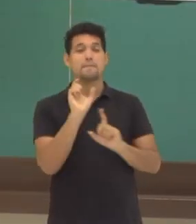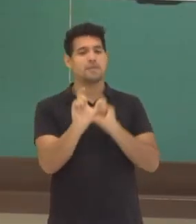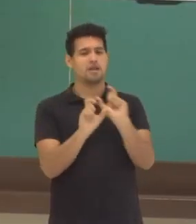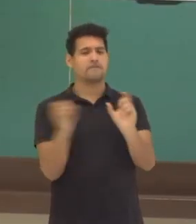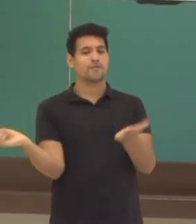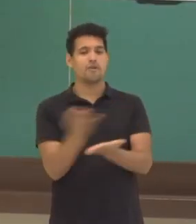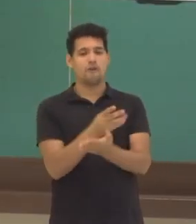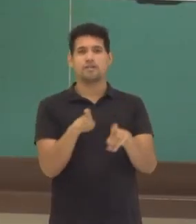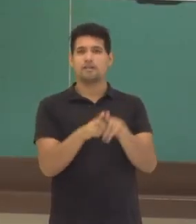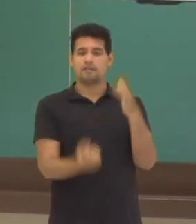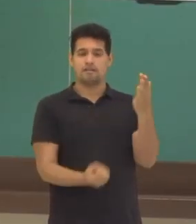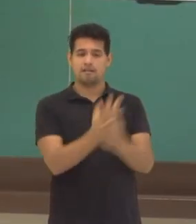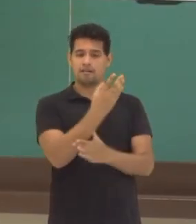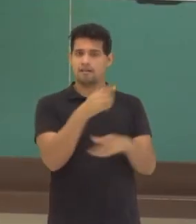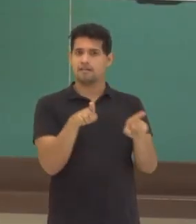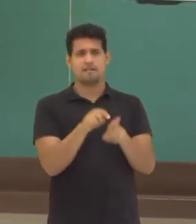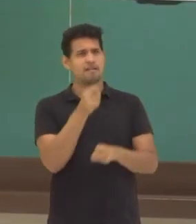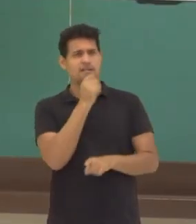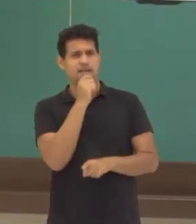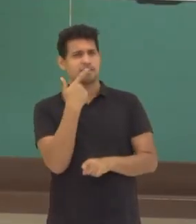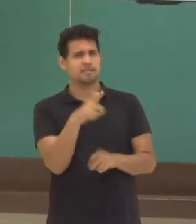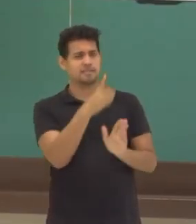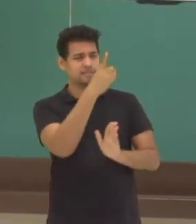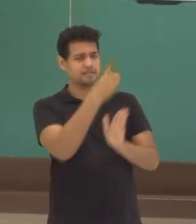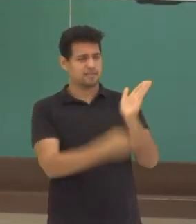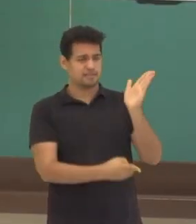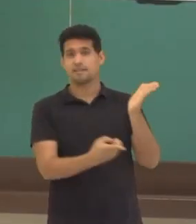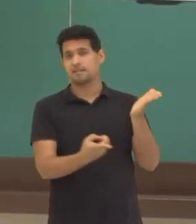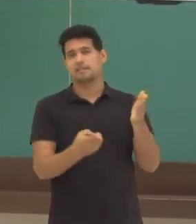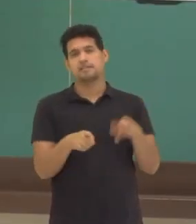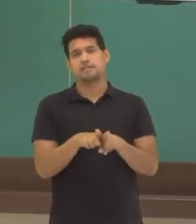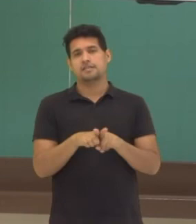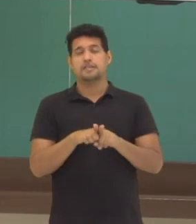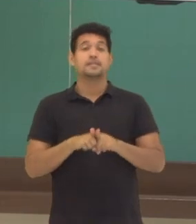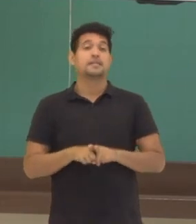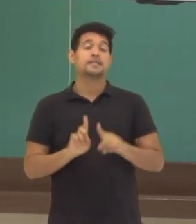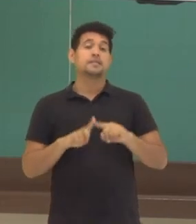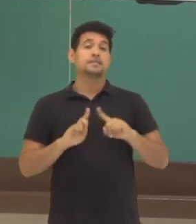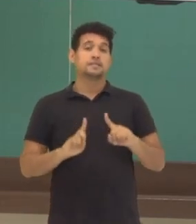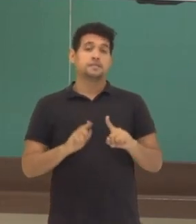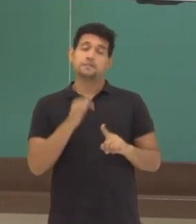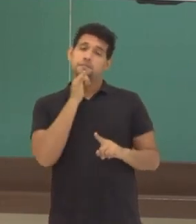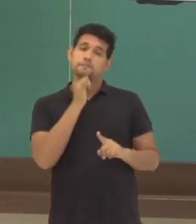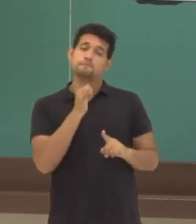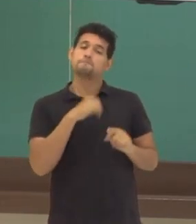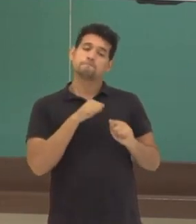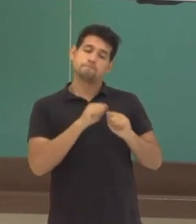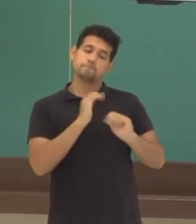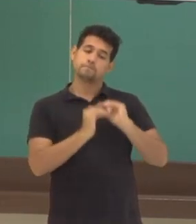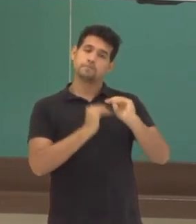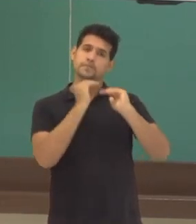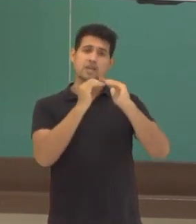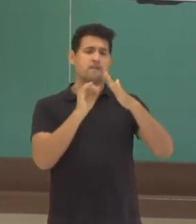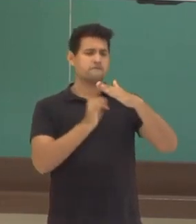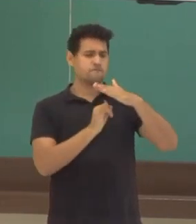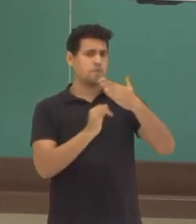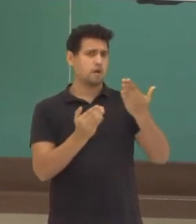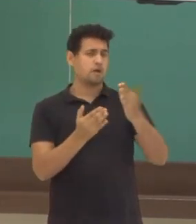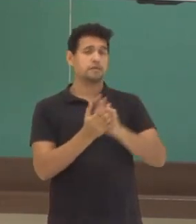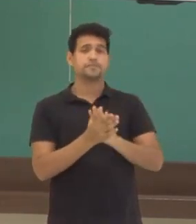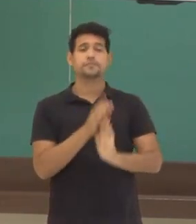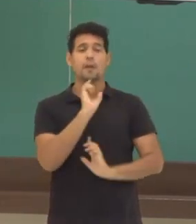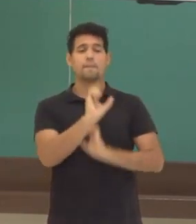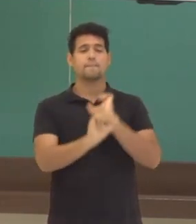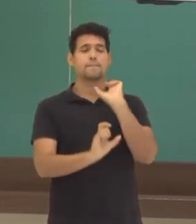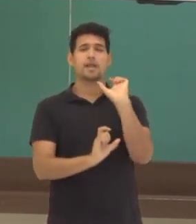né? Que são criadas, que ainda não estão no dicionário, por exemplo. Então, ainda elas são consideradas informais.